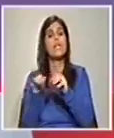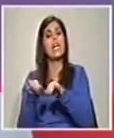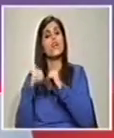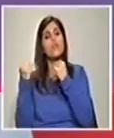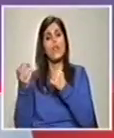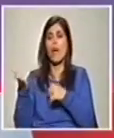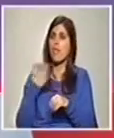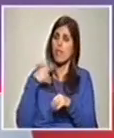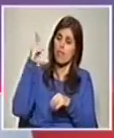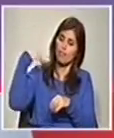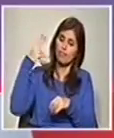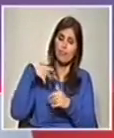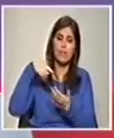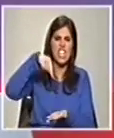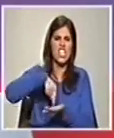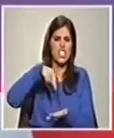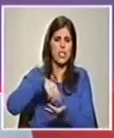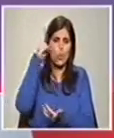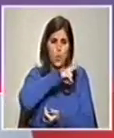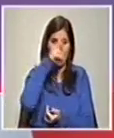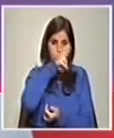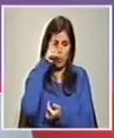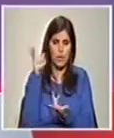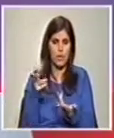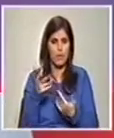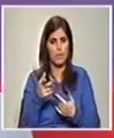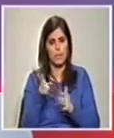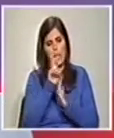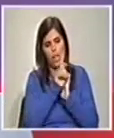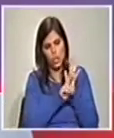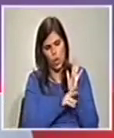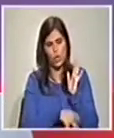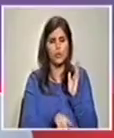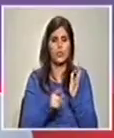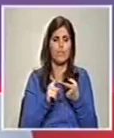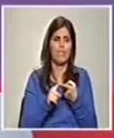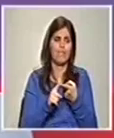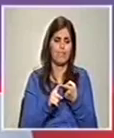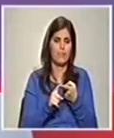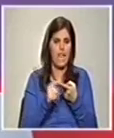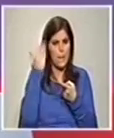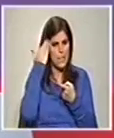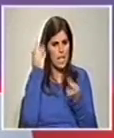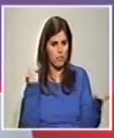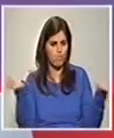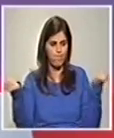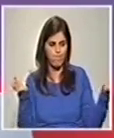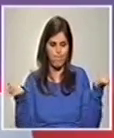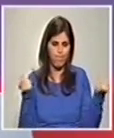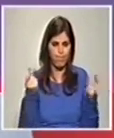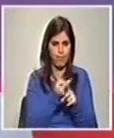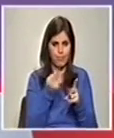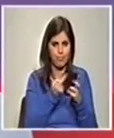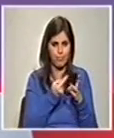nível altíssimo de exigência e de, em termos de relatórios, em termos de capacidade de gestão, etc.,